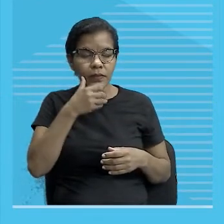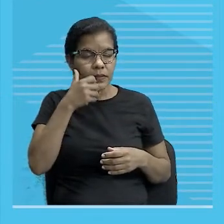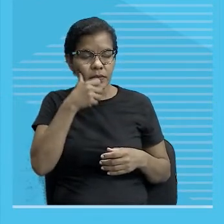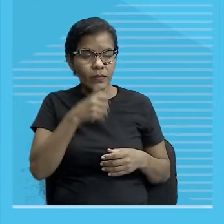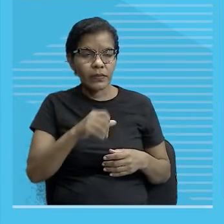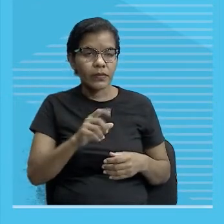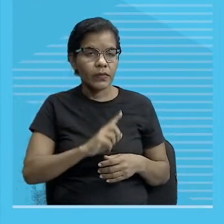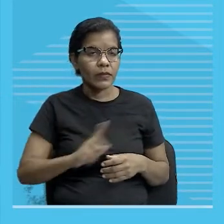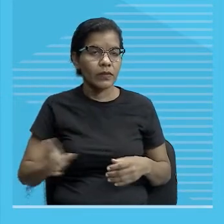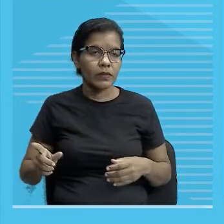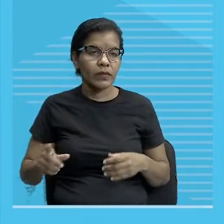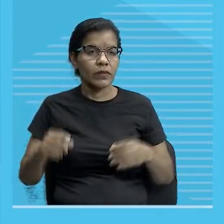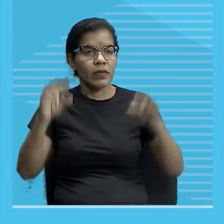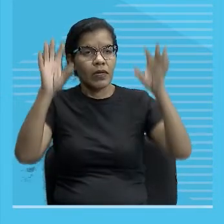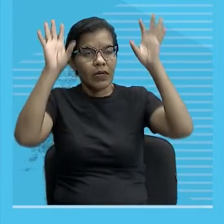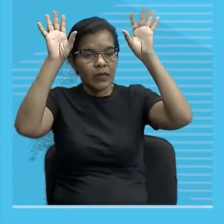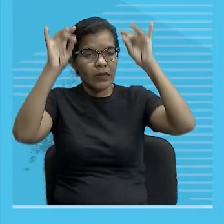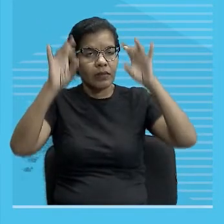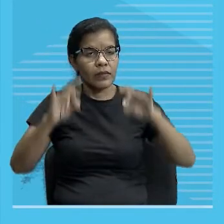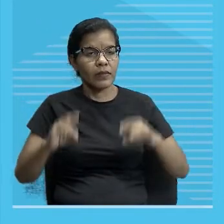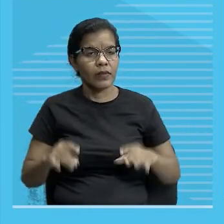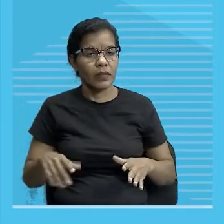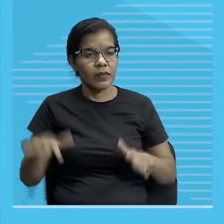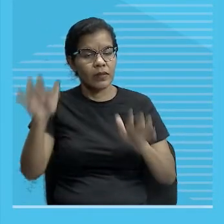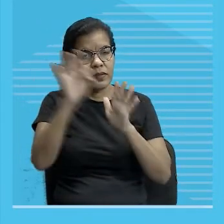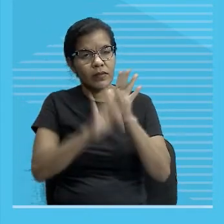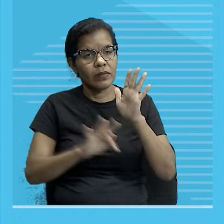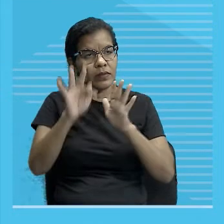com artigo simplesmente porque